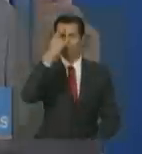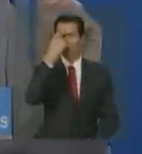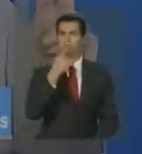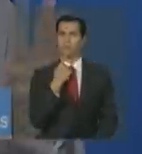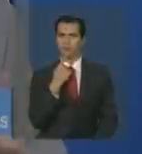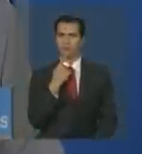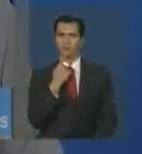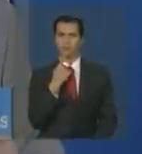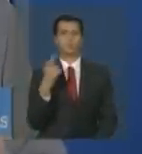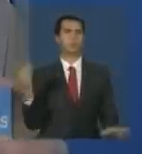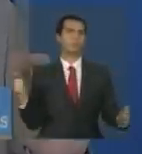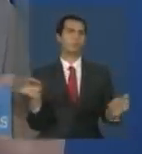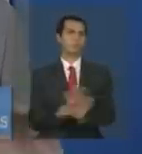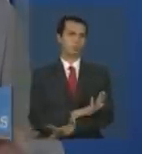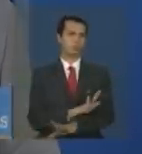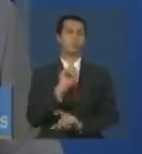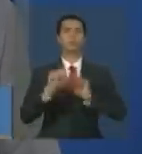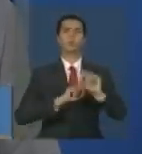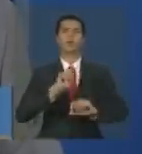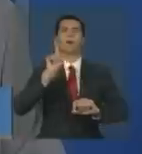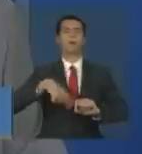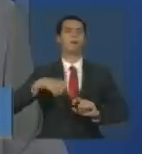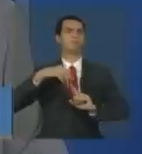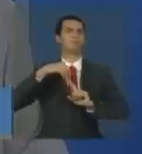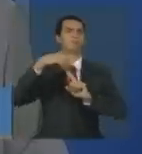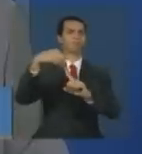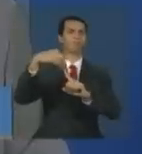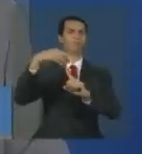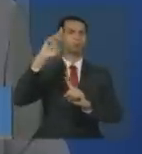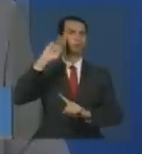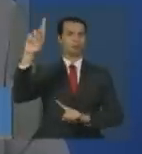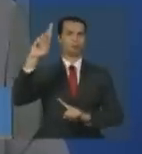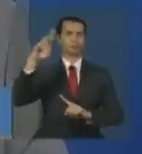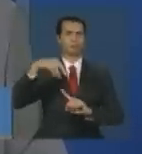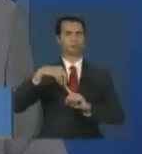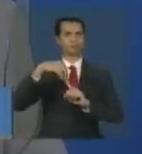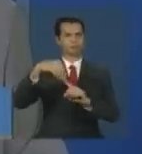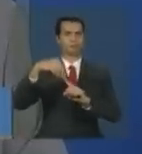perfil master, né, uhum, que ele é um perfil mais poderoso. Então,